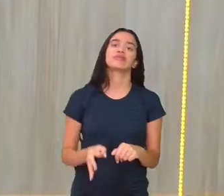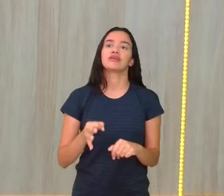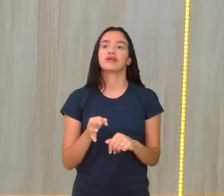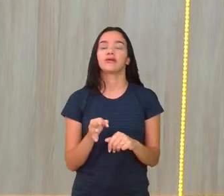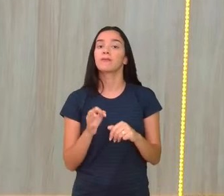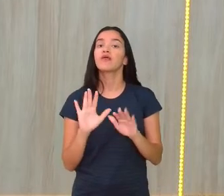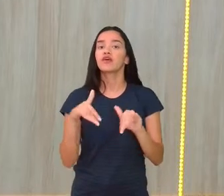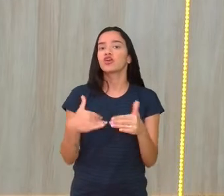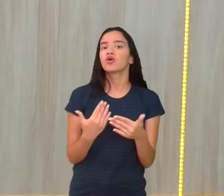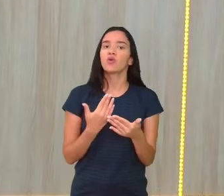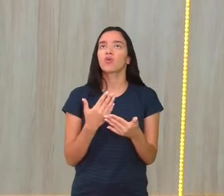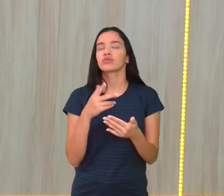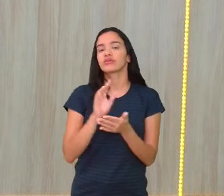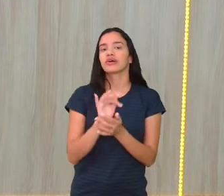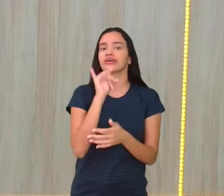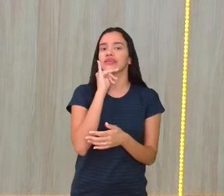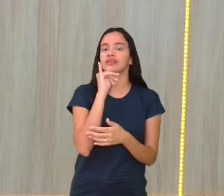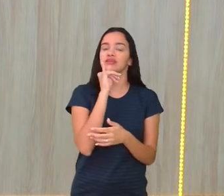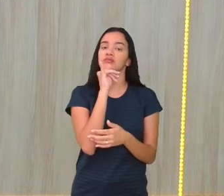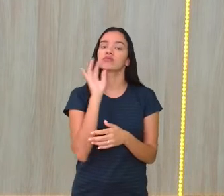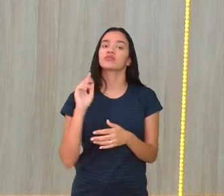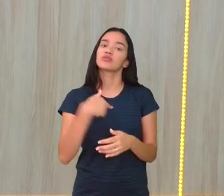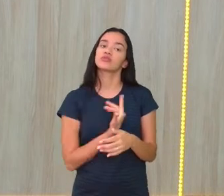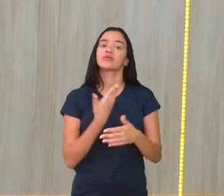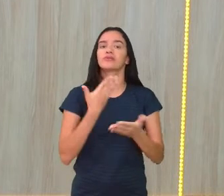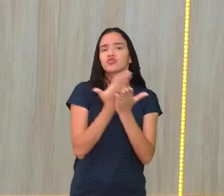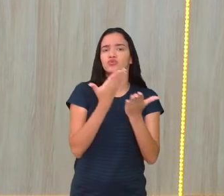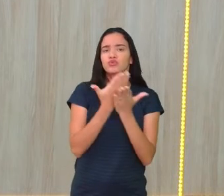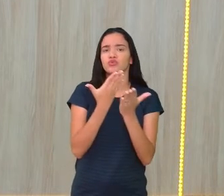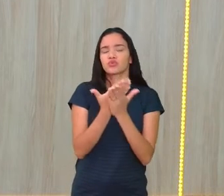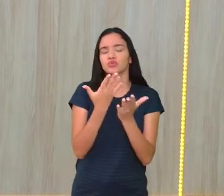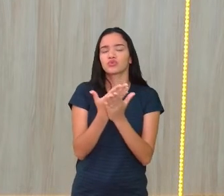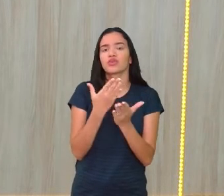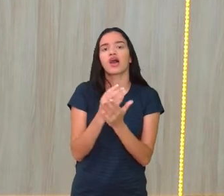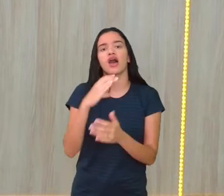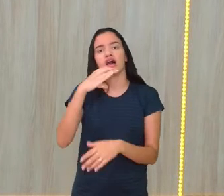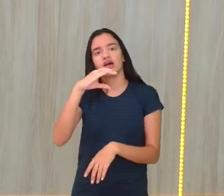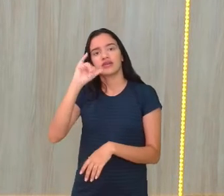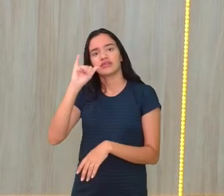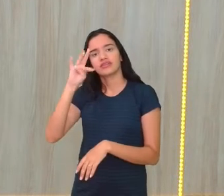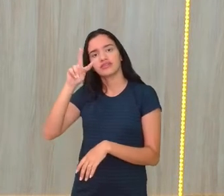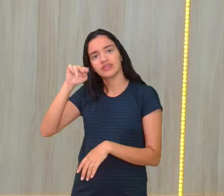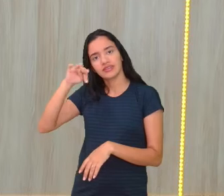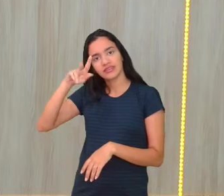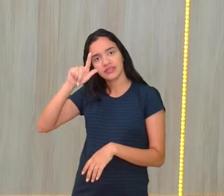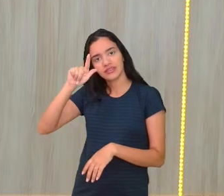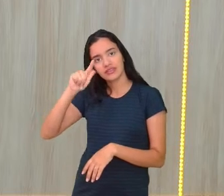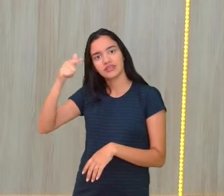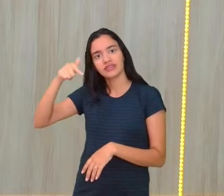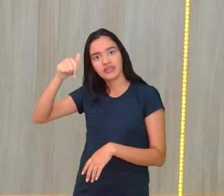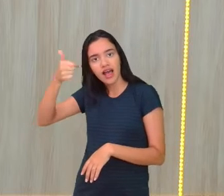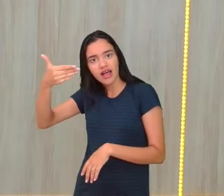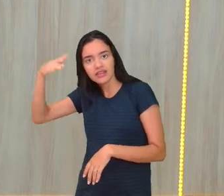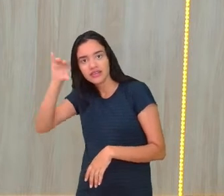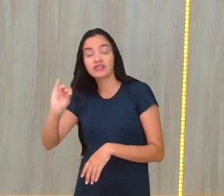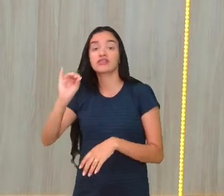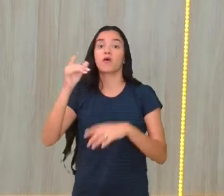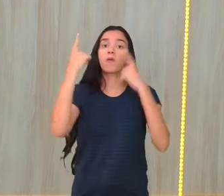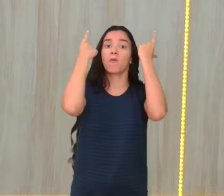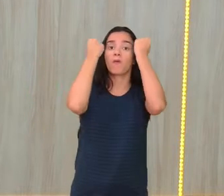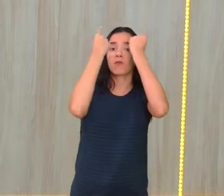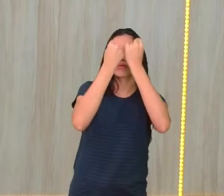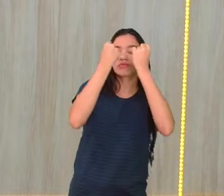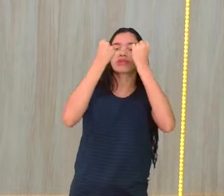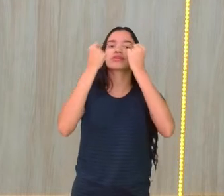né? Quando a gente vai, né, a gente vai trabalhar mais na frente a civilização grega, a gente vê que os deuses do Olimpo, né, os deuses do